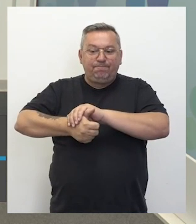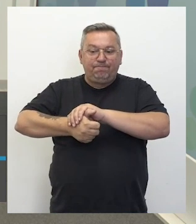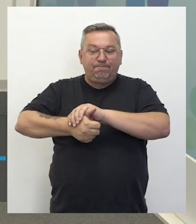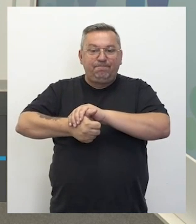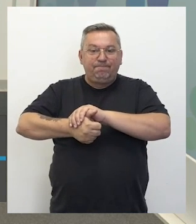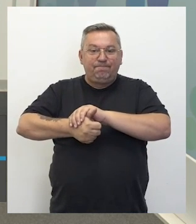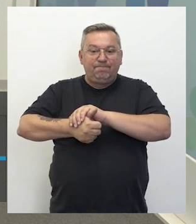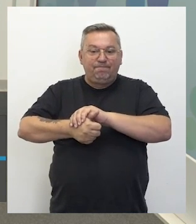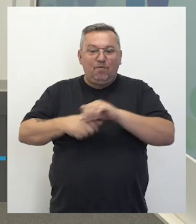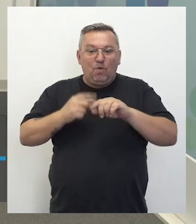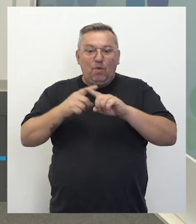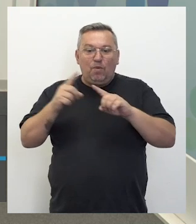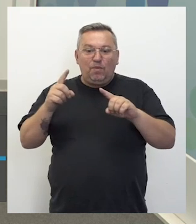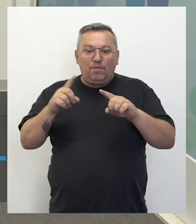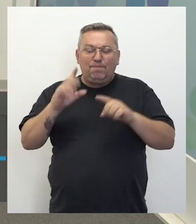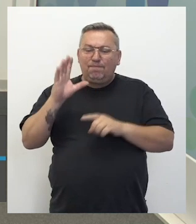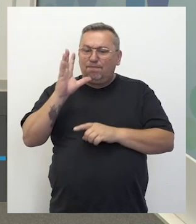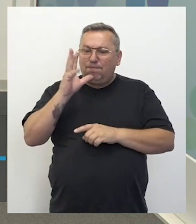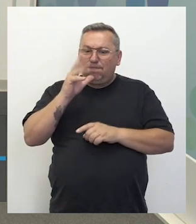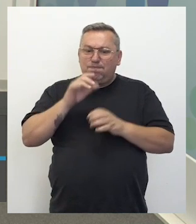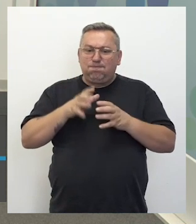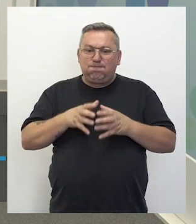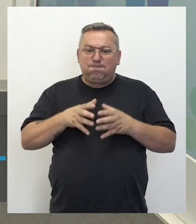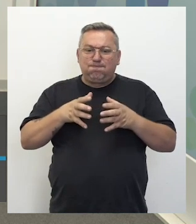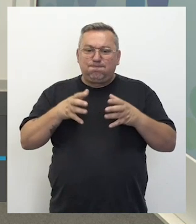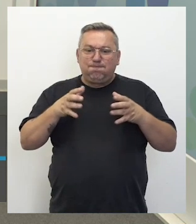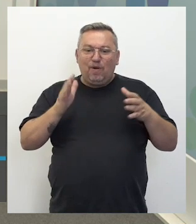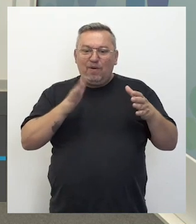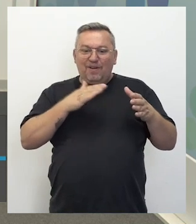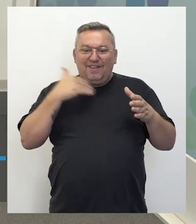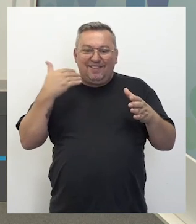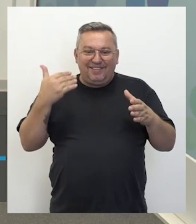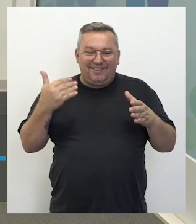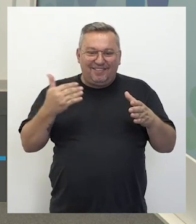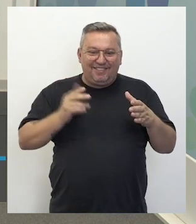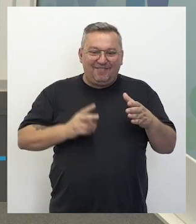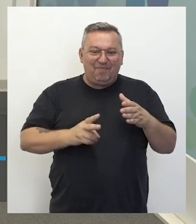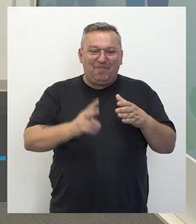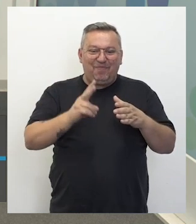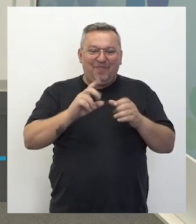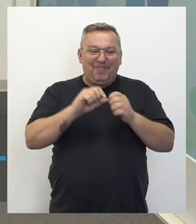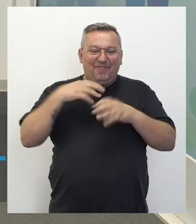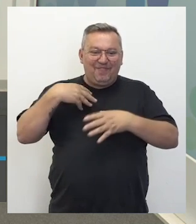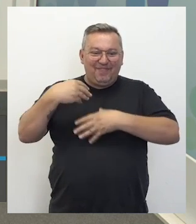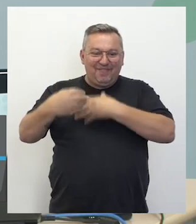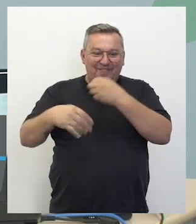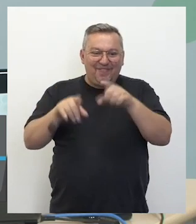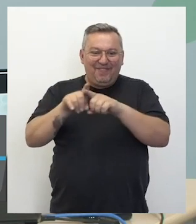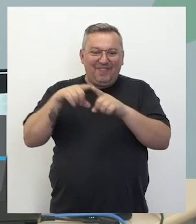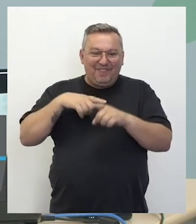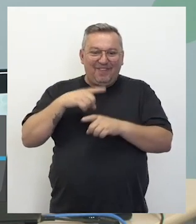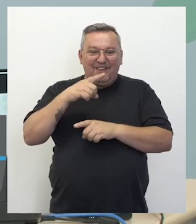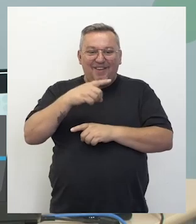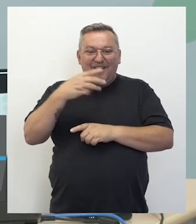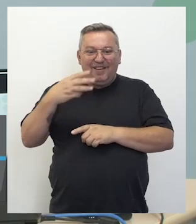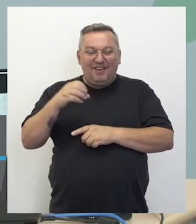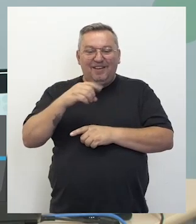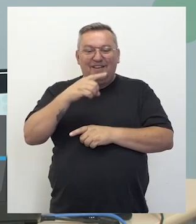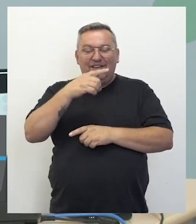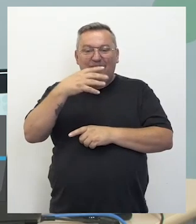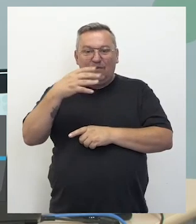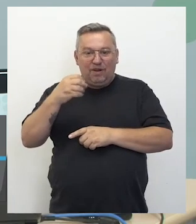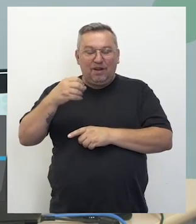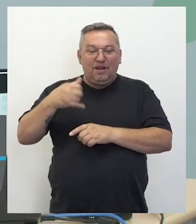na que biologia... demoram para crescer, você morre, a bichinha tá lá, e você vai deixar de herança. Ela vive 130,